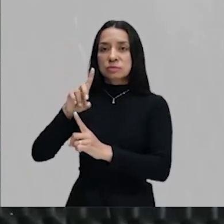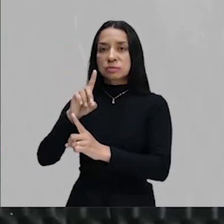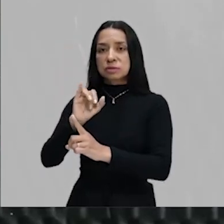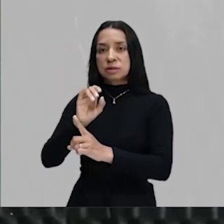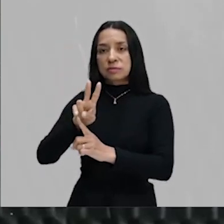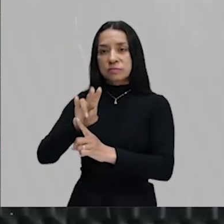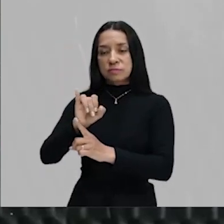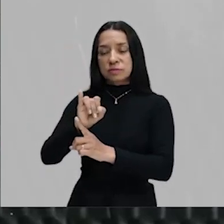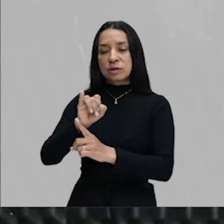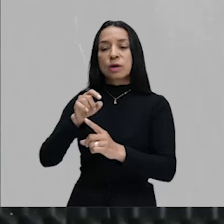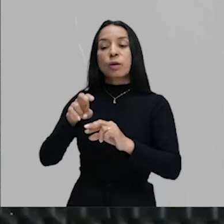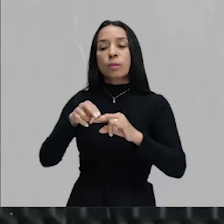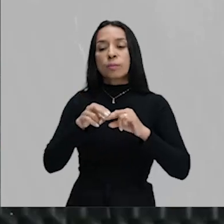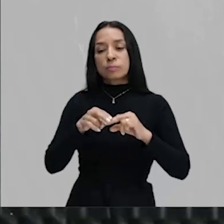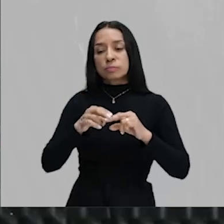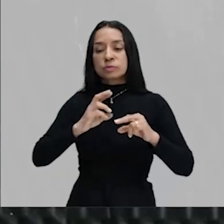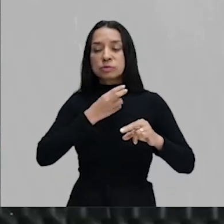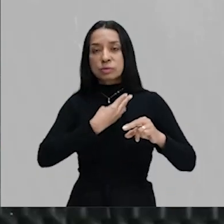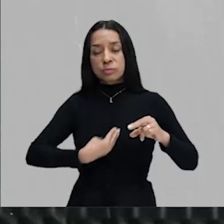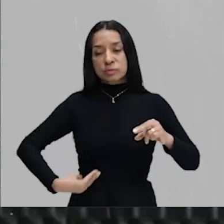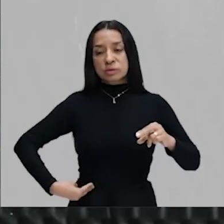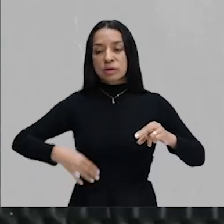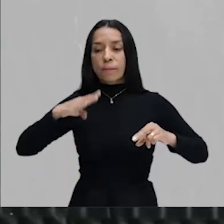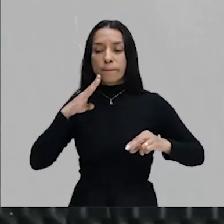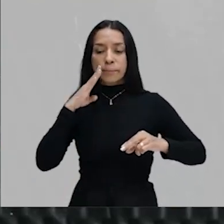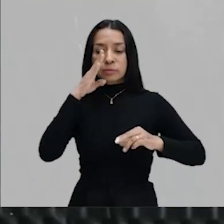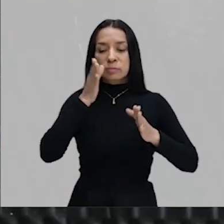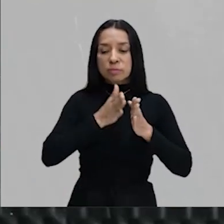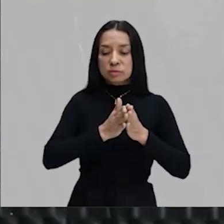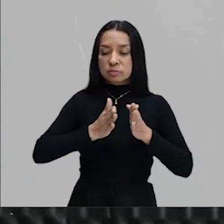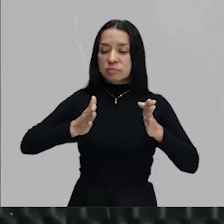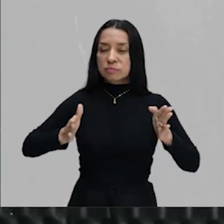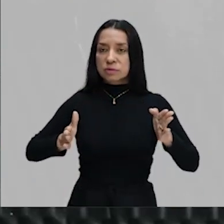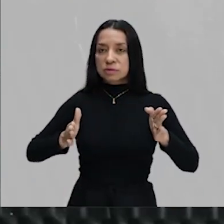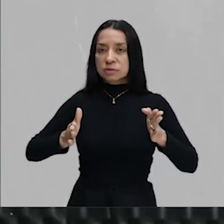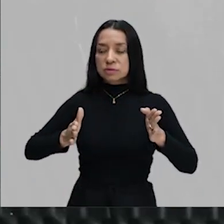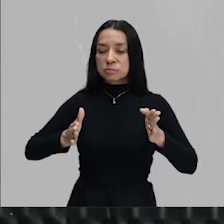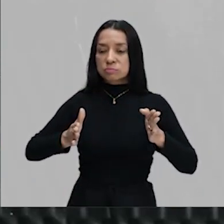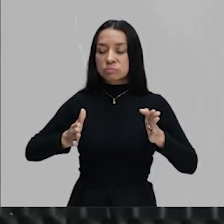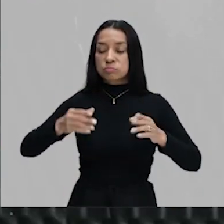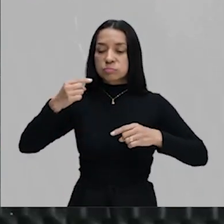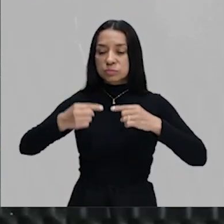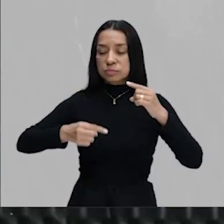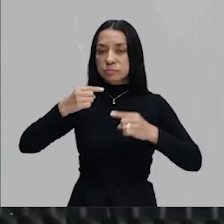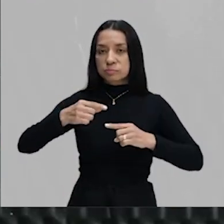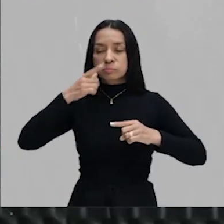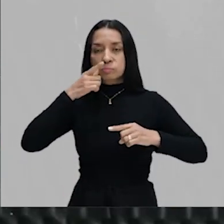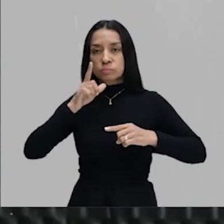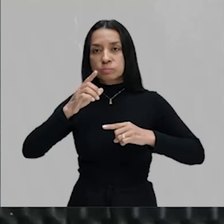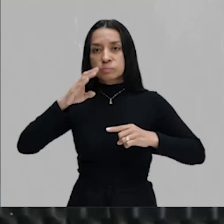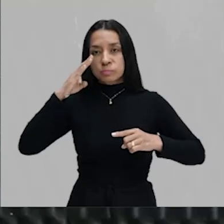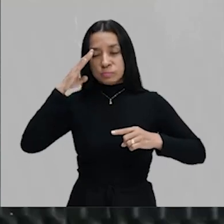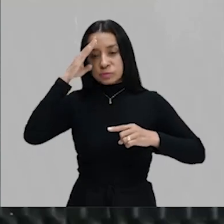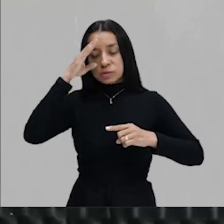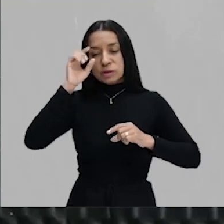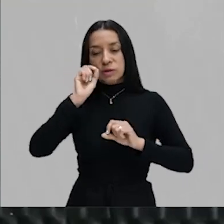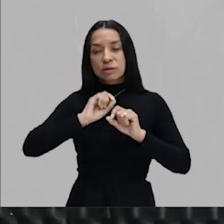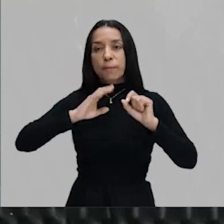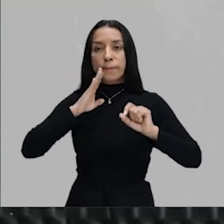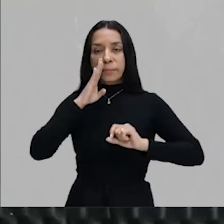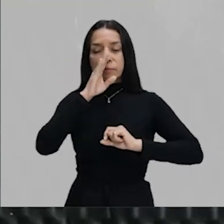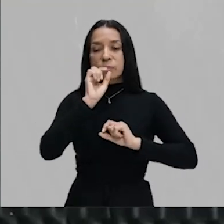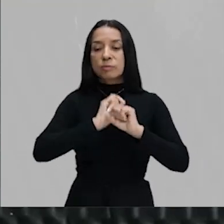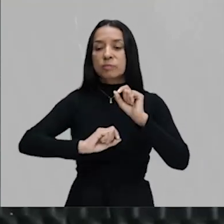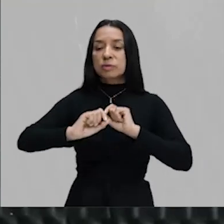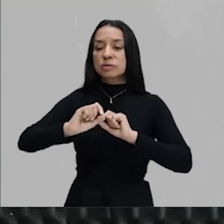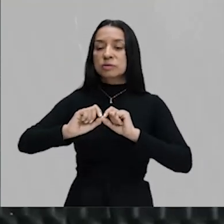a monarquia teria sido uma das principais fases políticas, pelas conquistas militares, principalmente